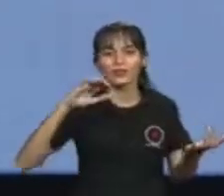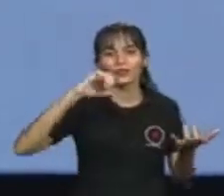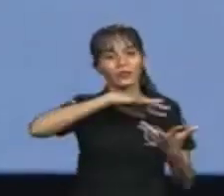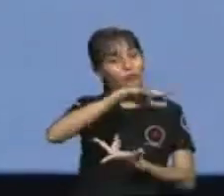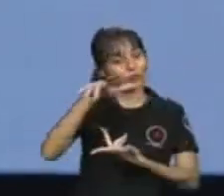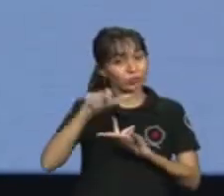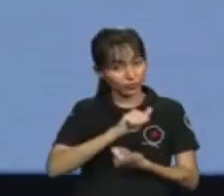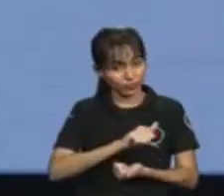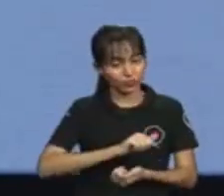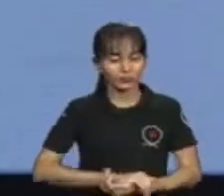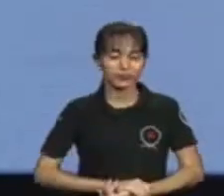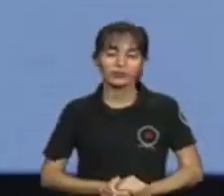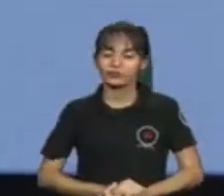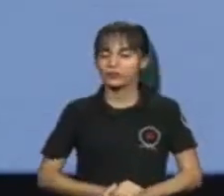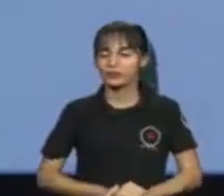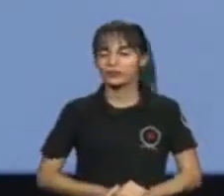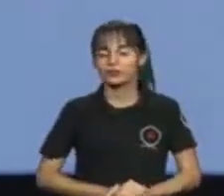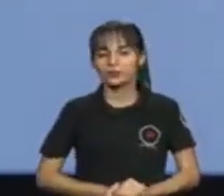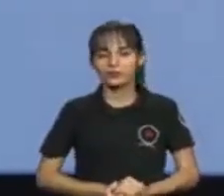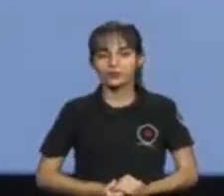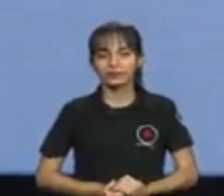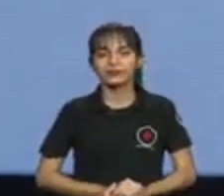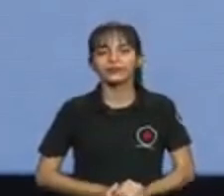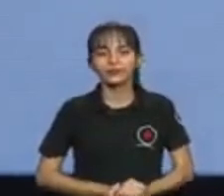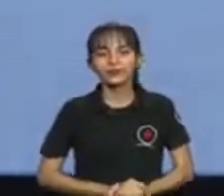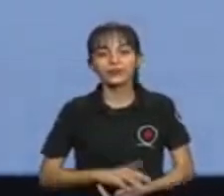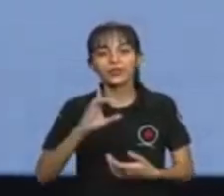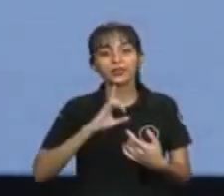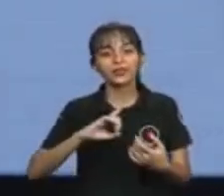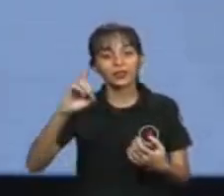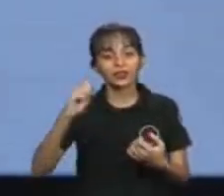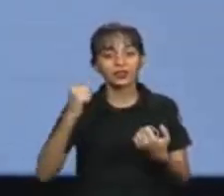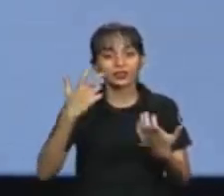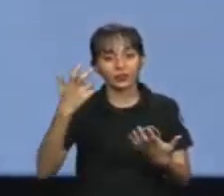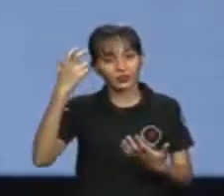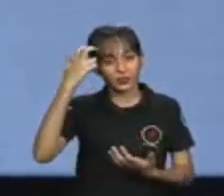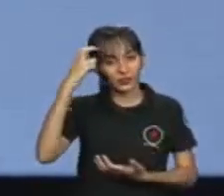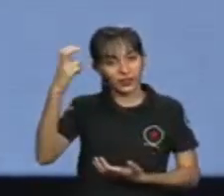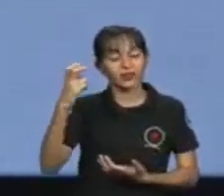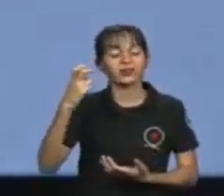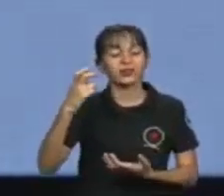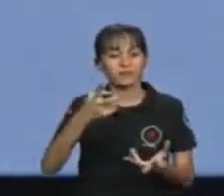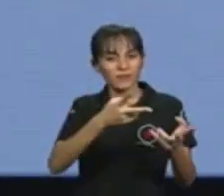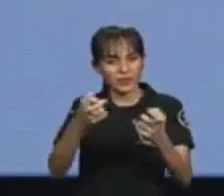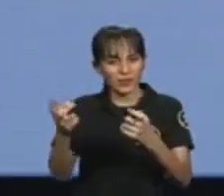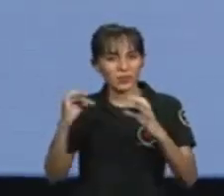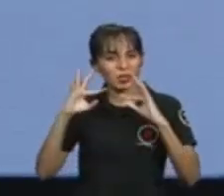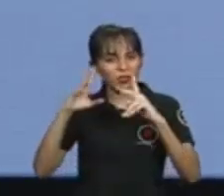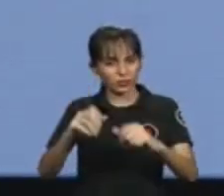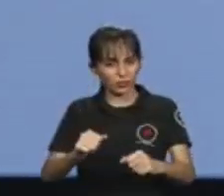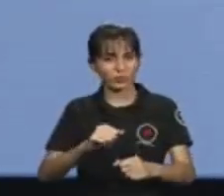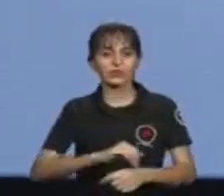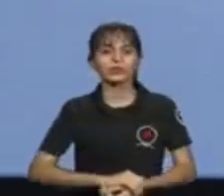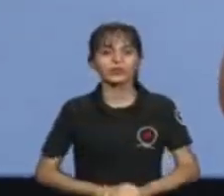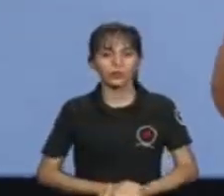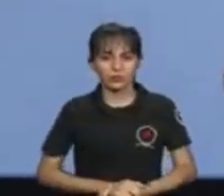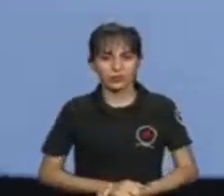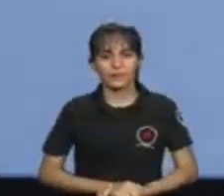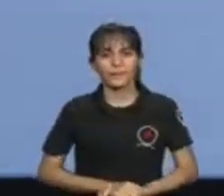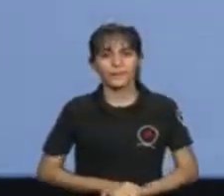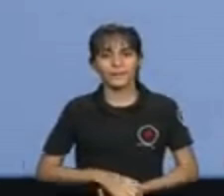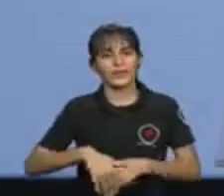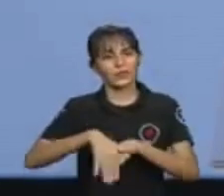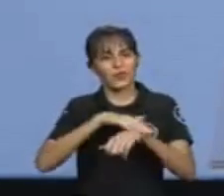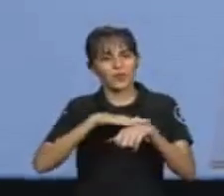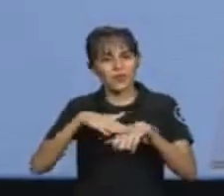Meus amados, eu peço que Deus dê sabedoria e discernimento para todos. Eu peço que vocês